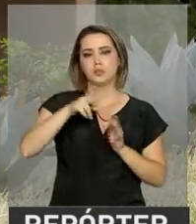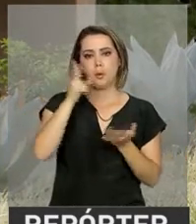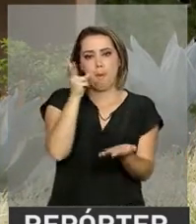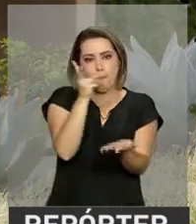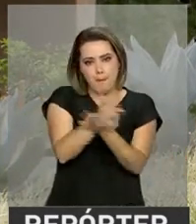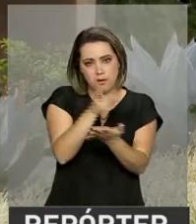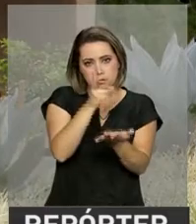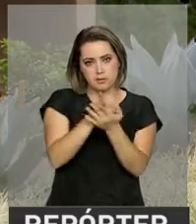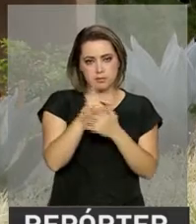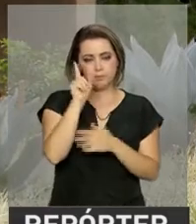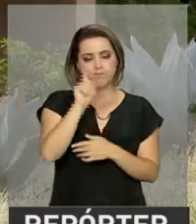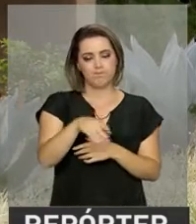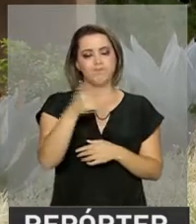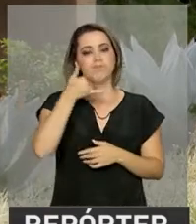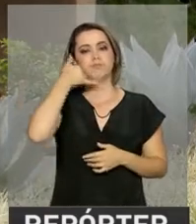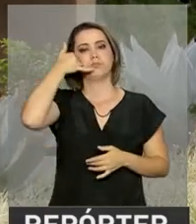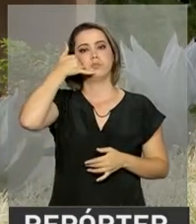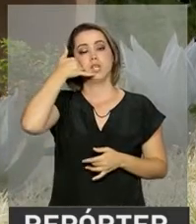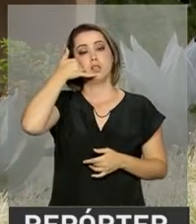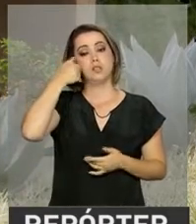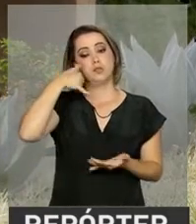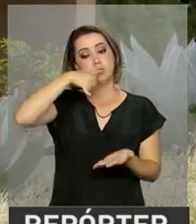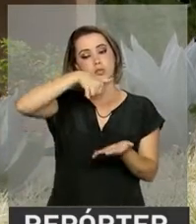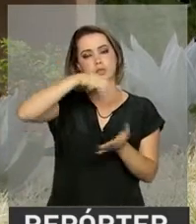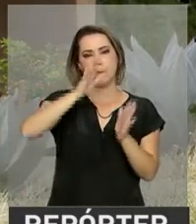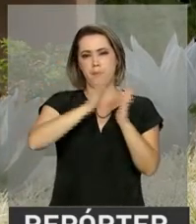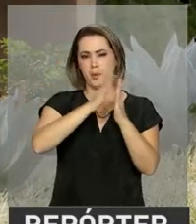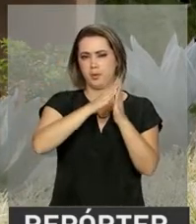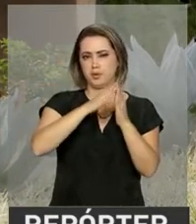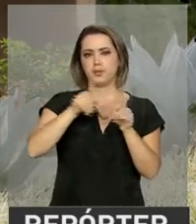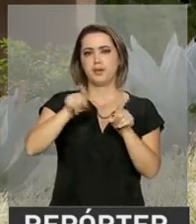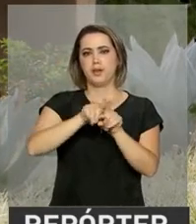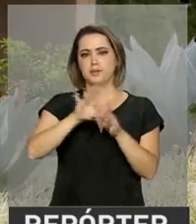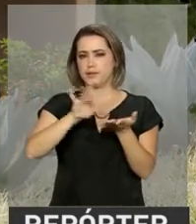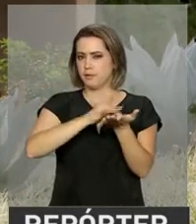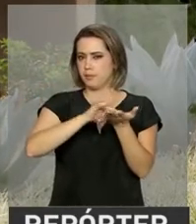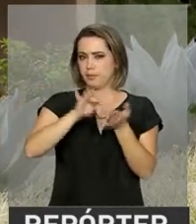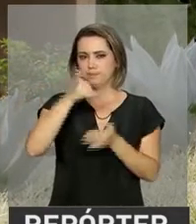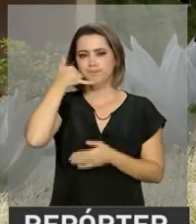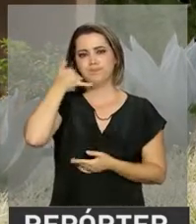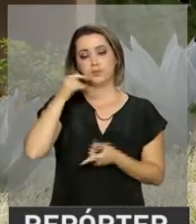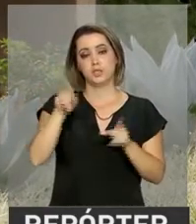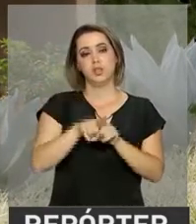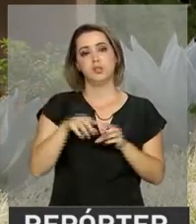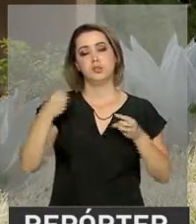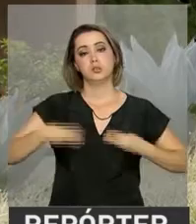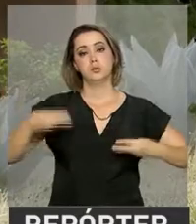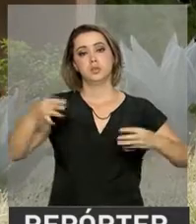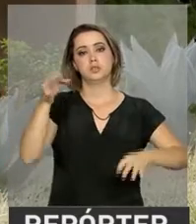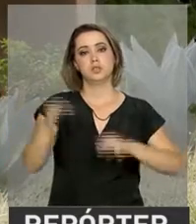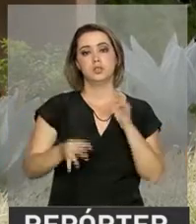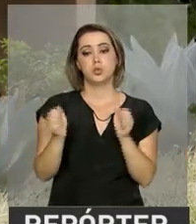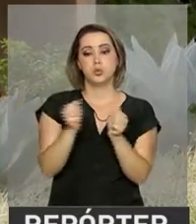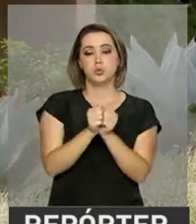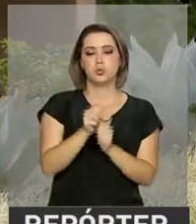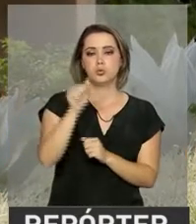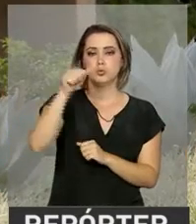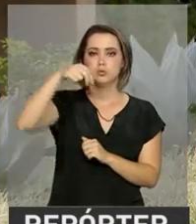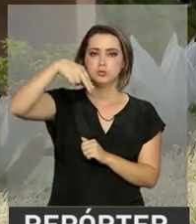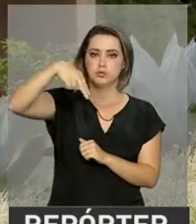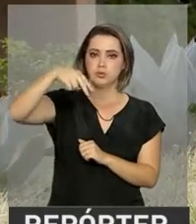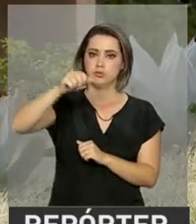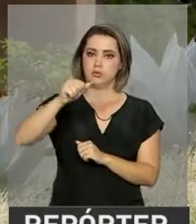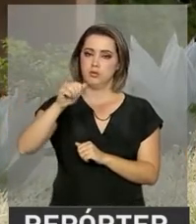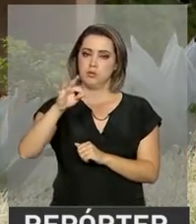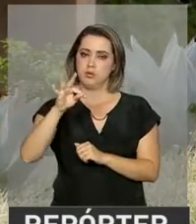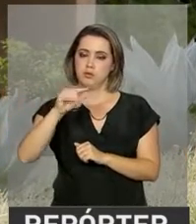anos anteriores, a telefonia móvel e fixa. E por isso o Ministério da Justiça trabalha junto à Anatel para melhorar os serviços